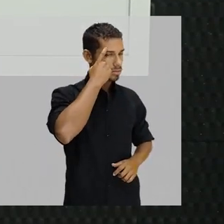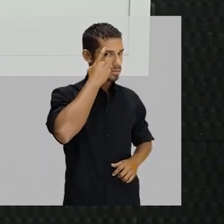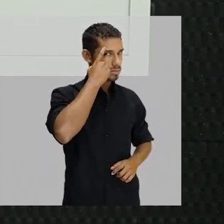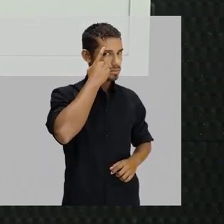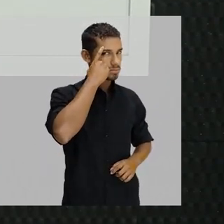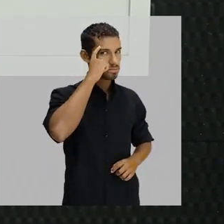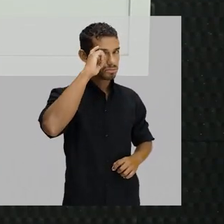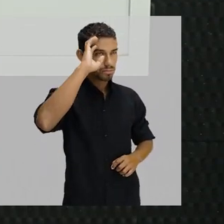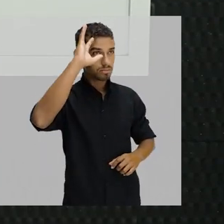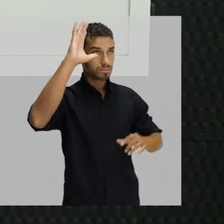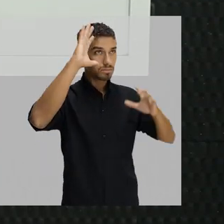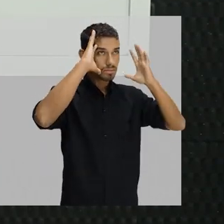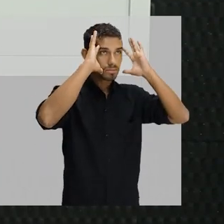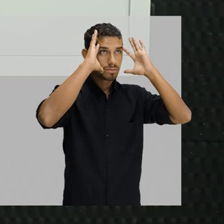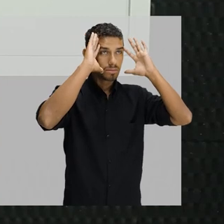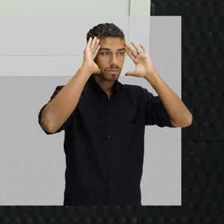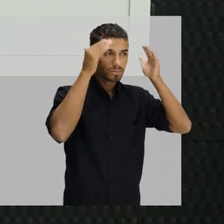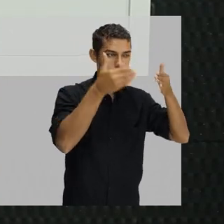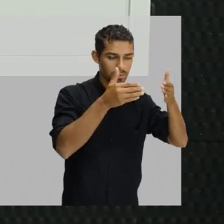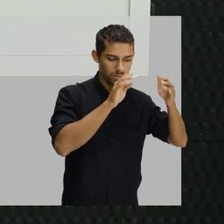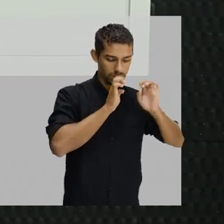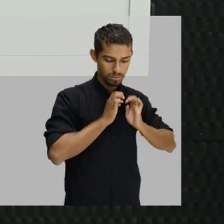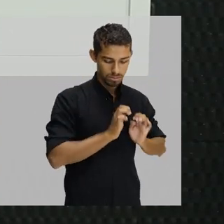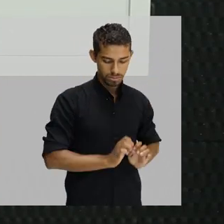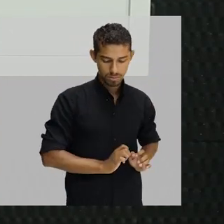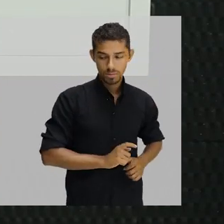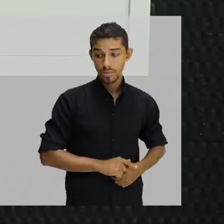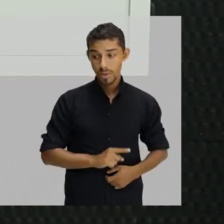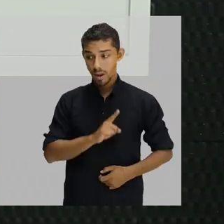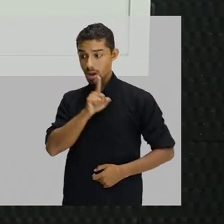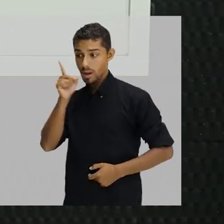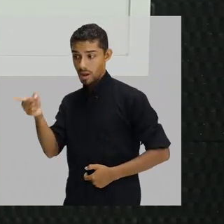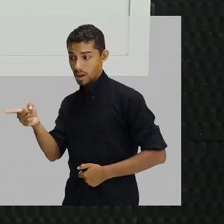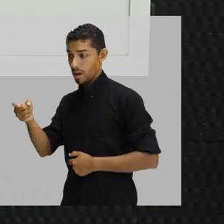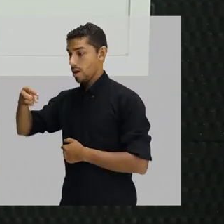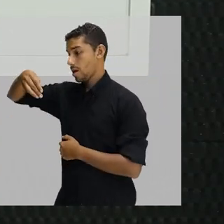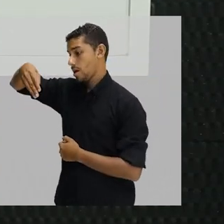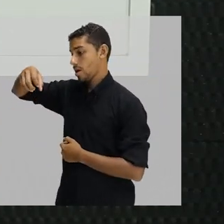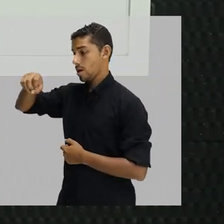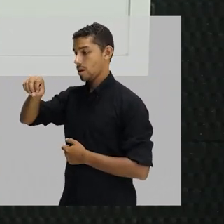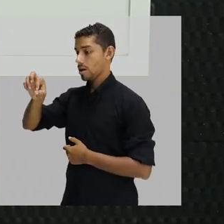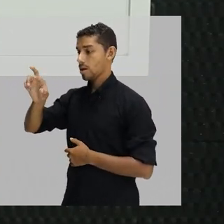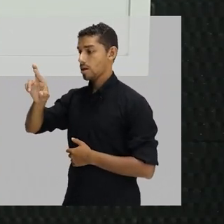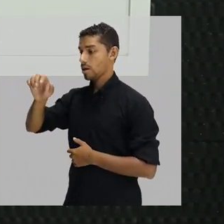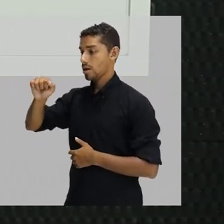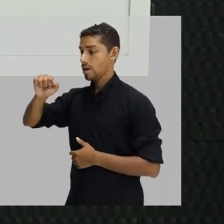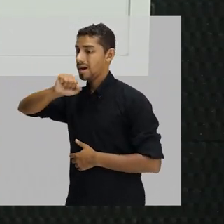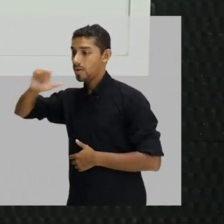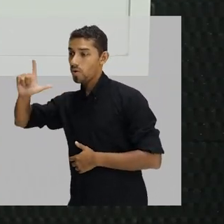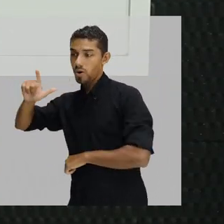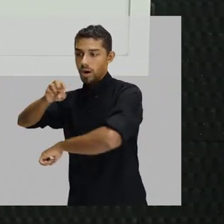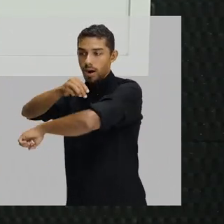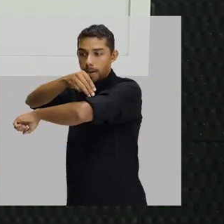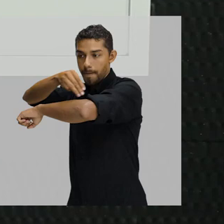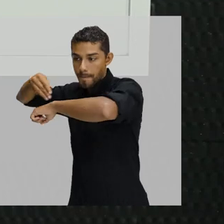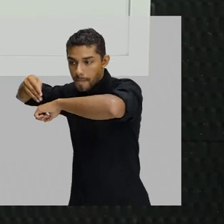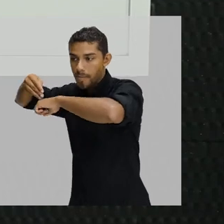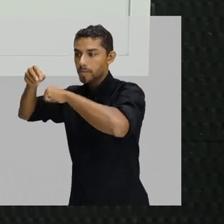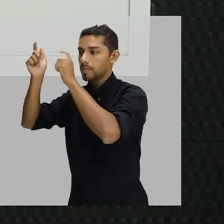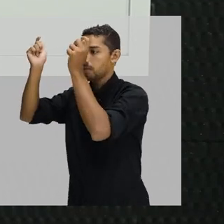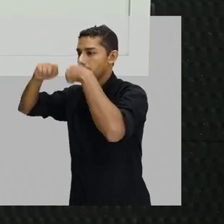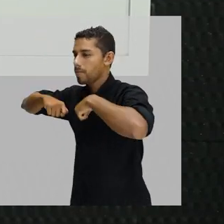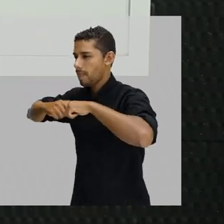tá? Direcionado à ética, e o poder de análise da ação humana, que teoricamente está mais